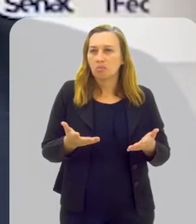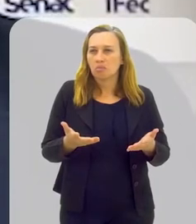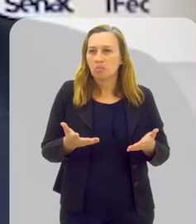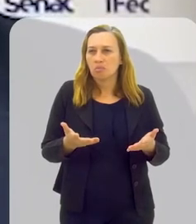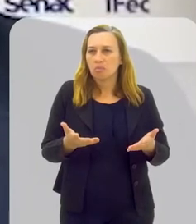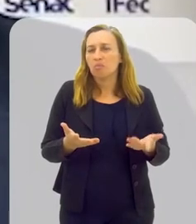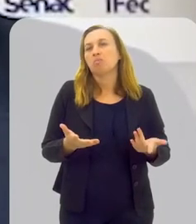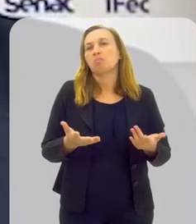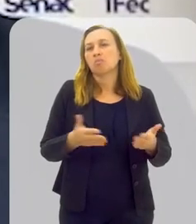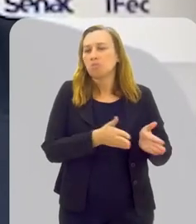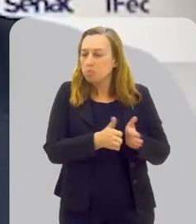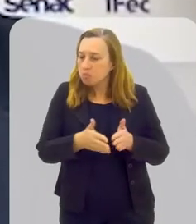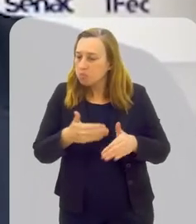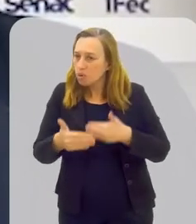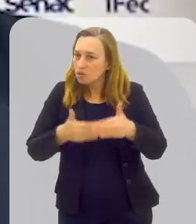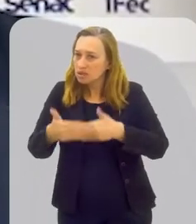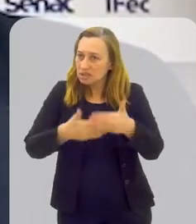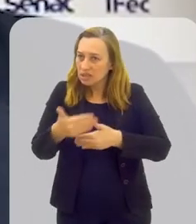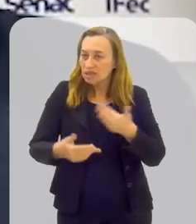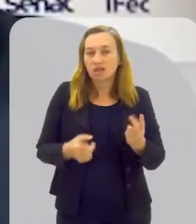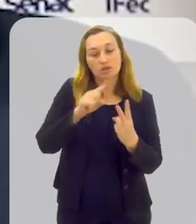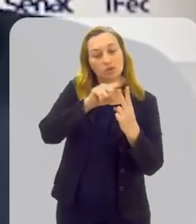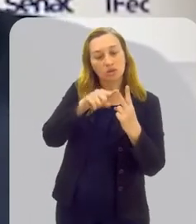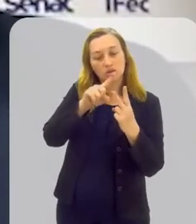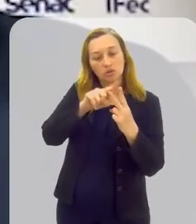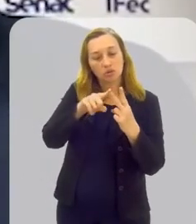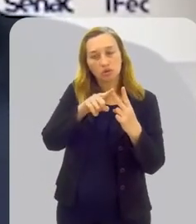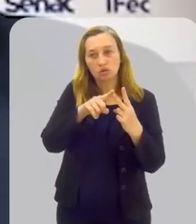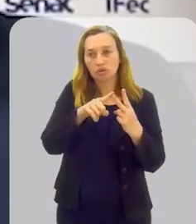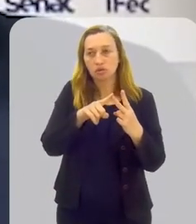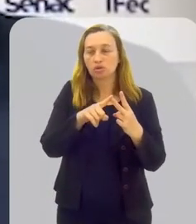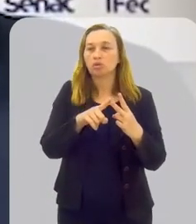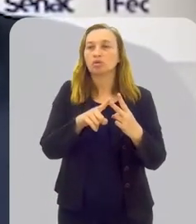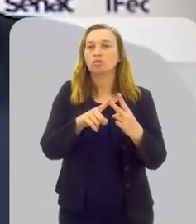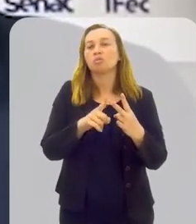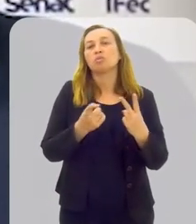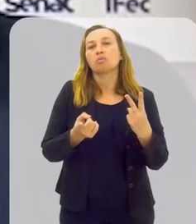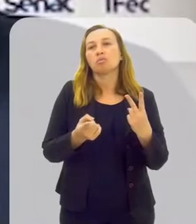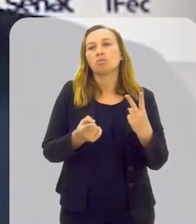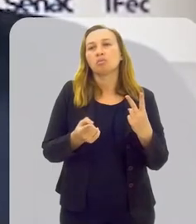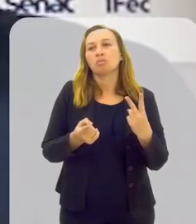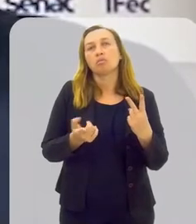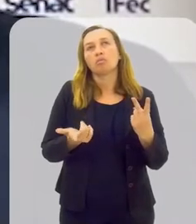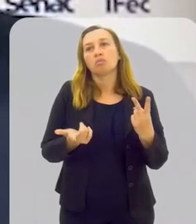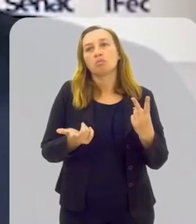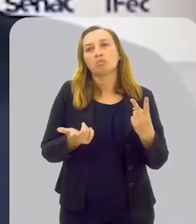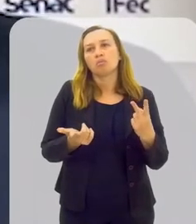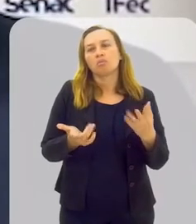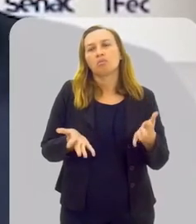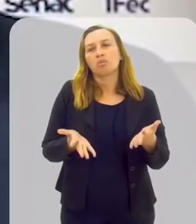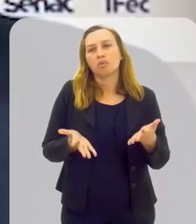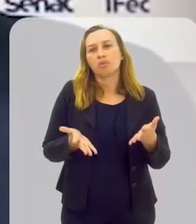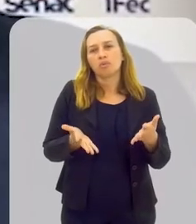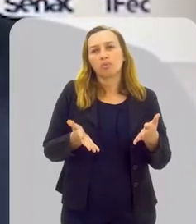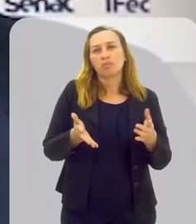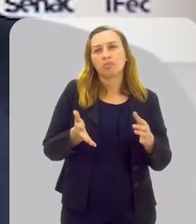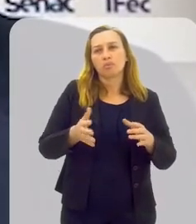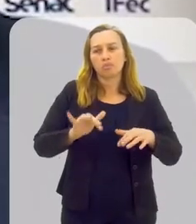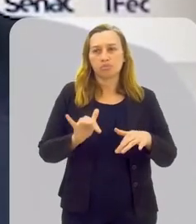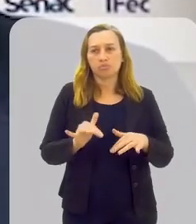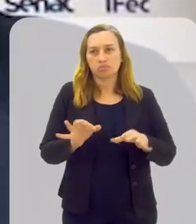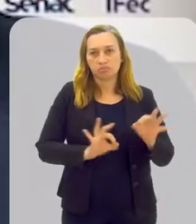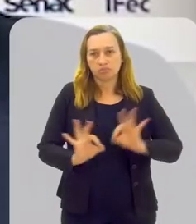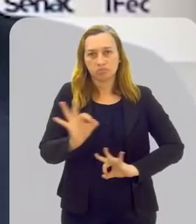que ela é coletada só que a gente também destina para dois projetos sociais um é rodando com tampinhas onde a venda